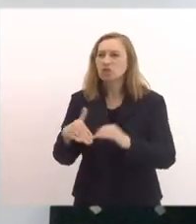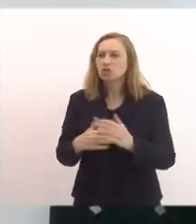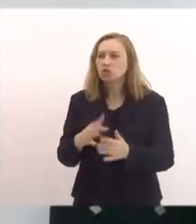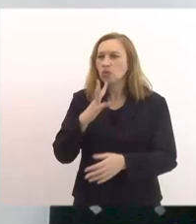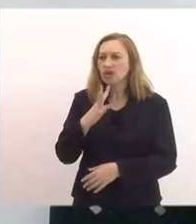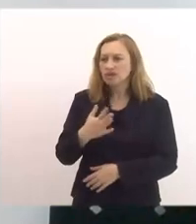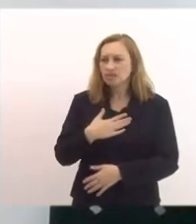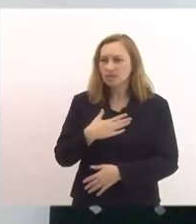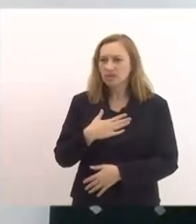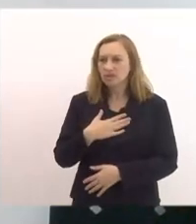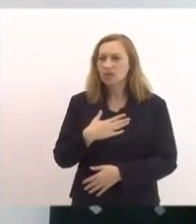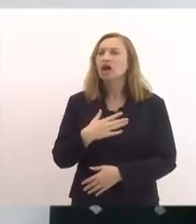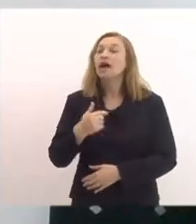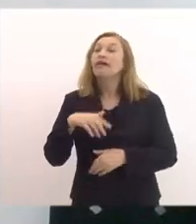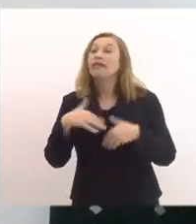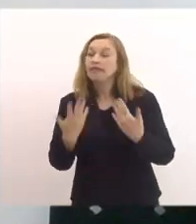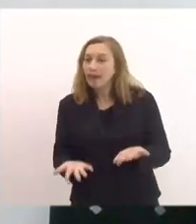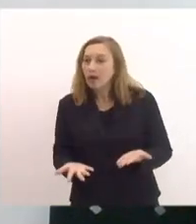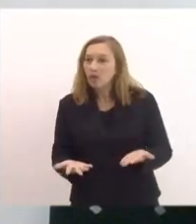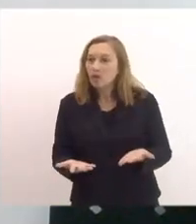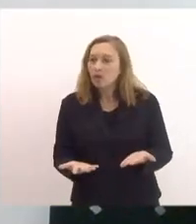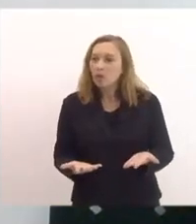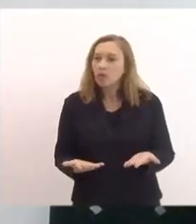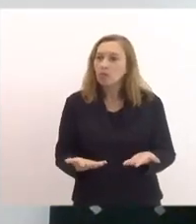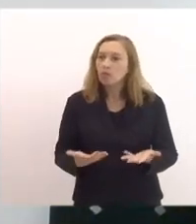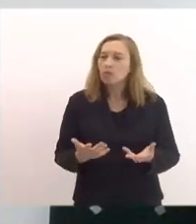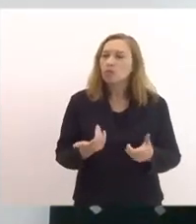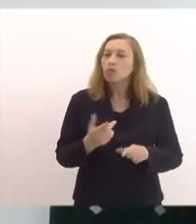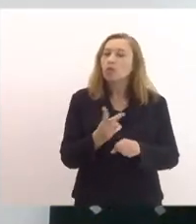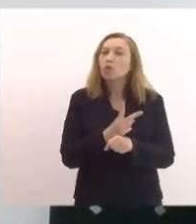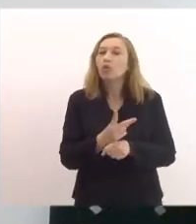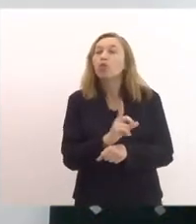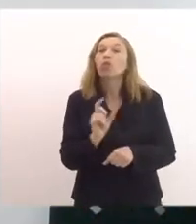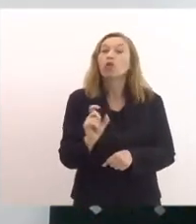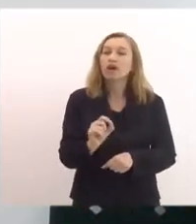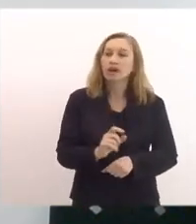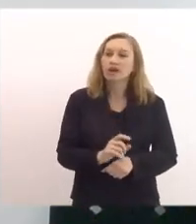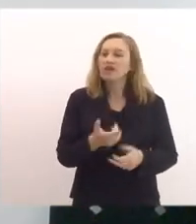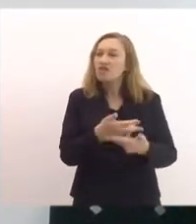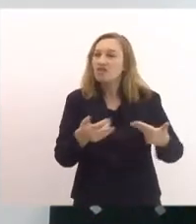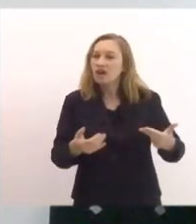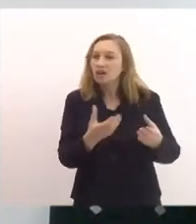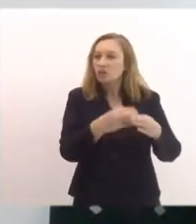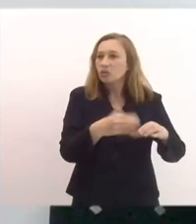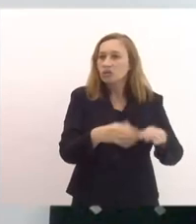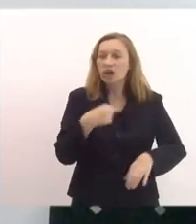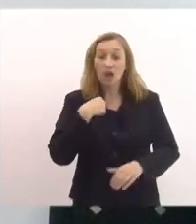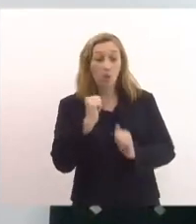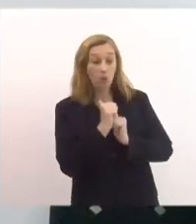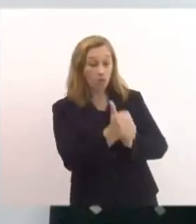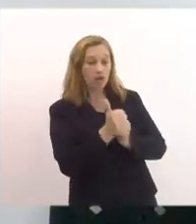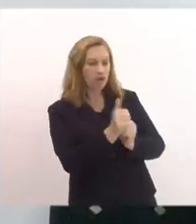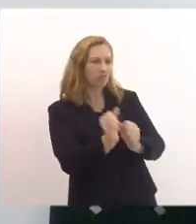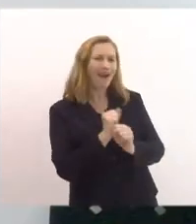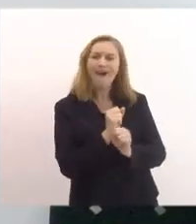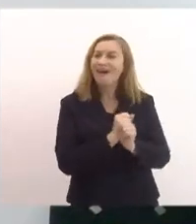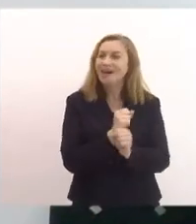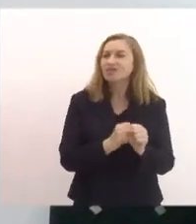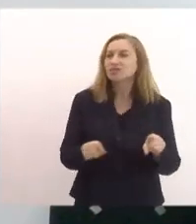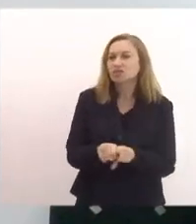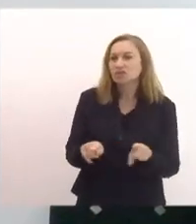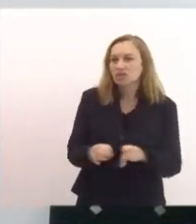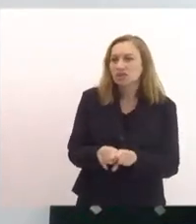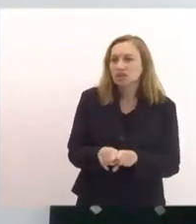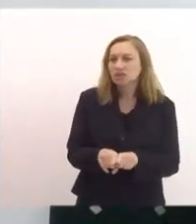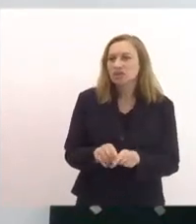conhecem. Então, eu busco, a finalidade é o quê? Que tantos concursados que eu já venho acompanhando há muito tempo também, que eu já venho de